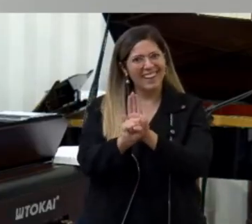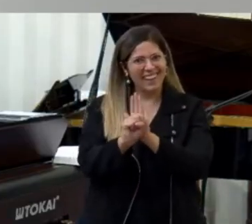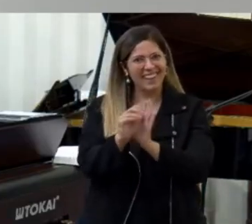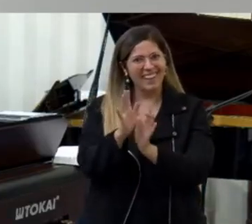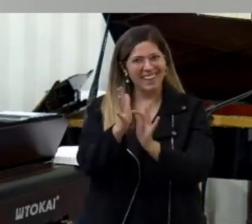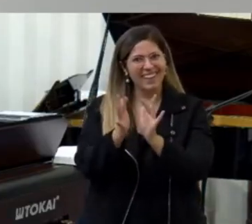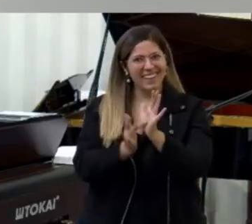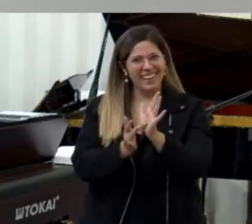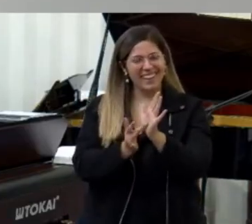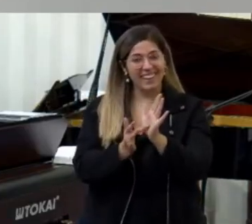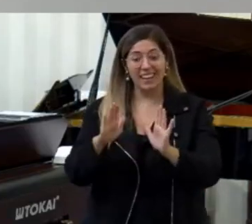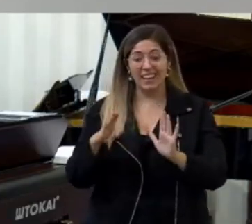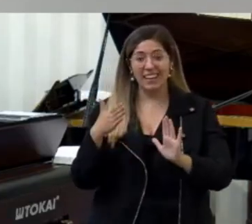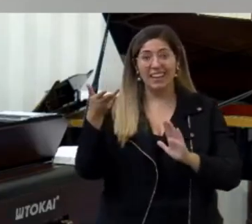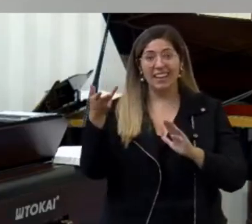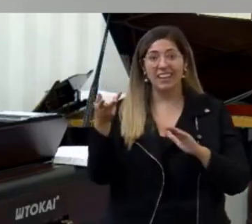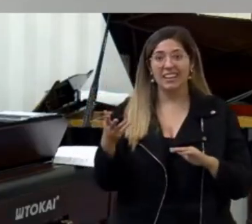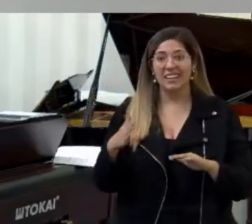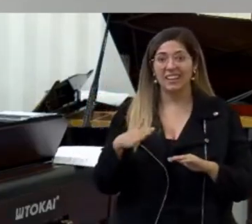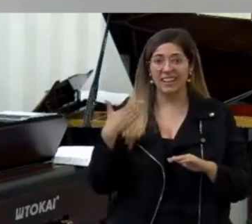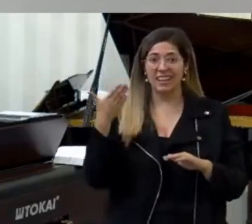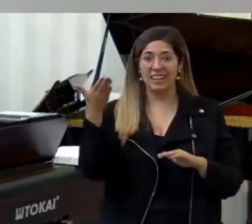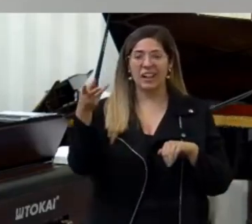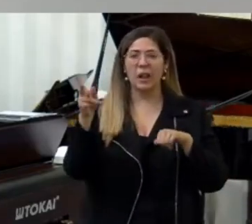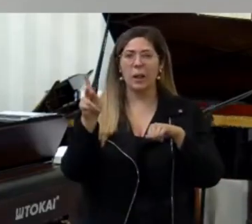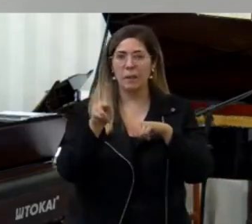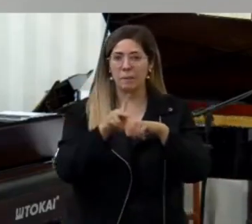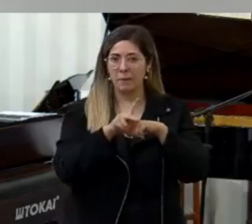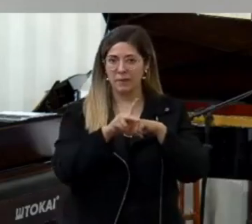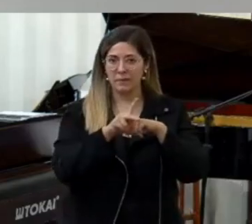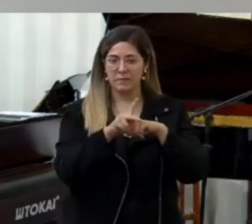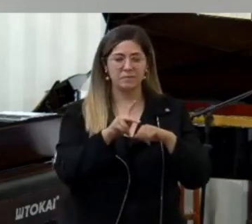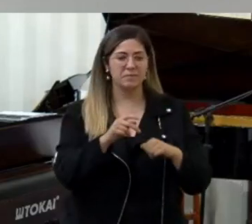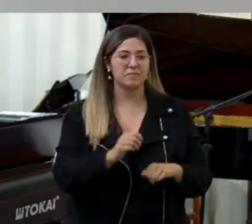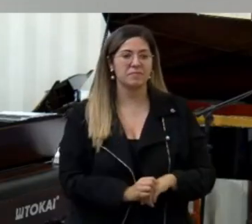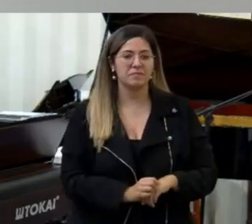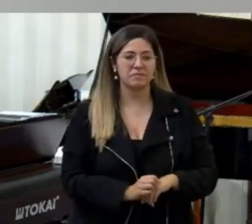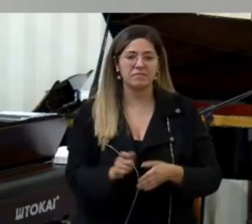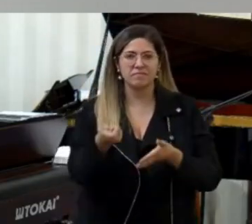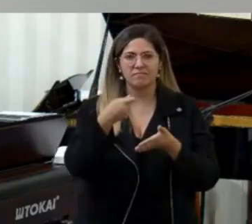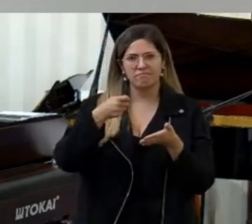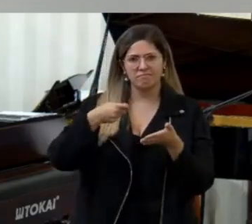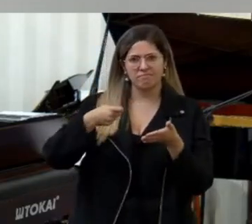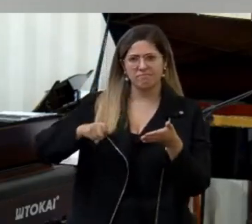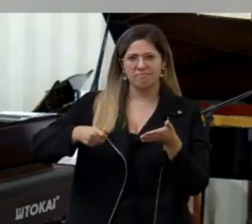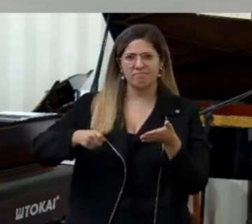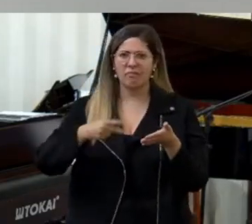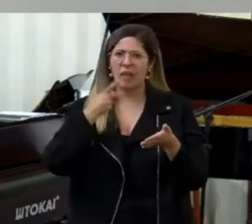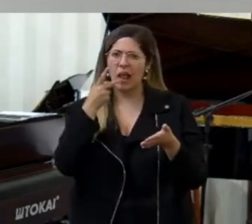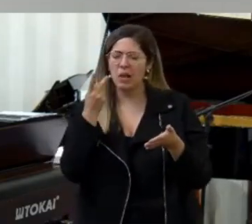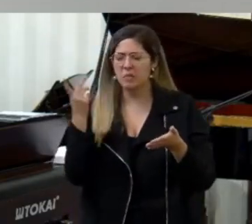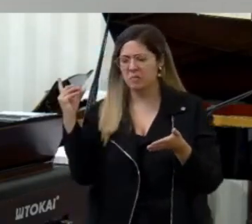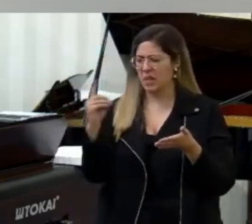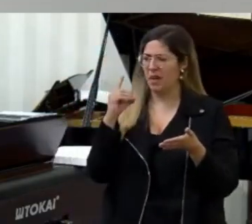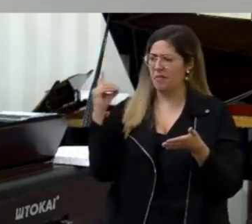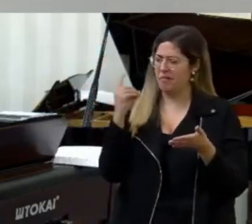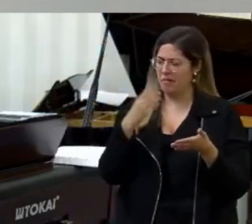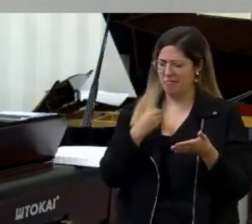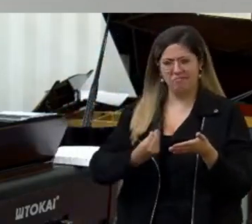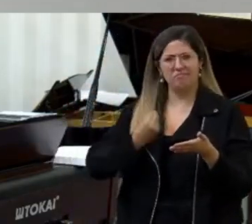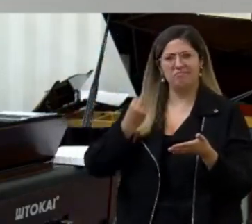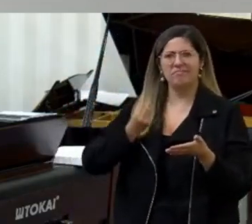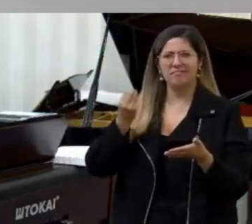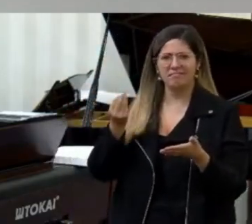Porque quando Pedro, o reverendo Gemar leu, quando Pedro narrando quem era Davi, como Davi viveu no